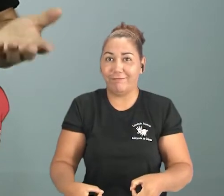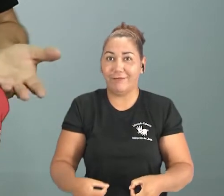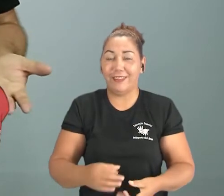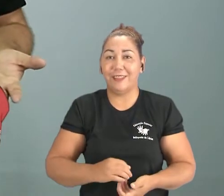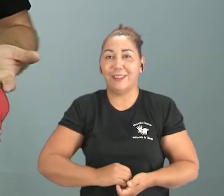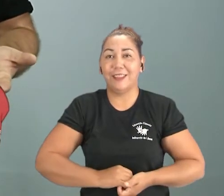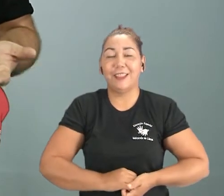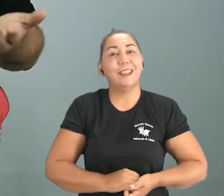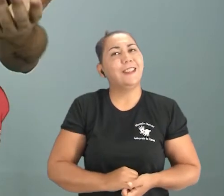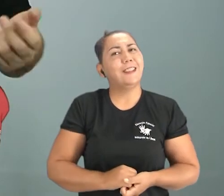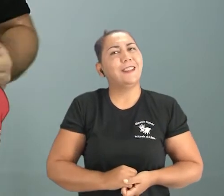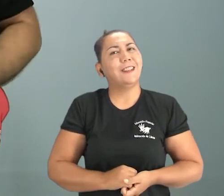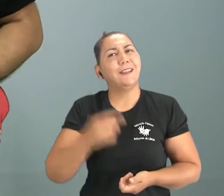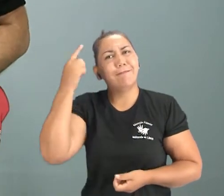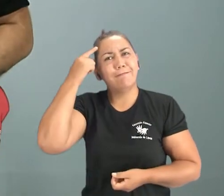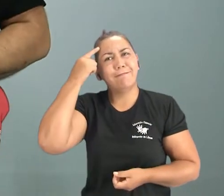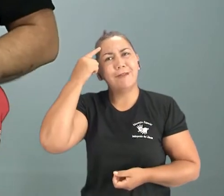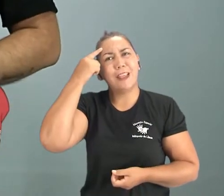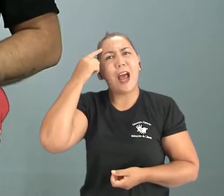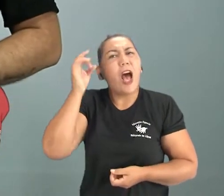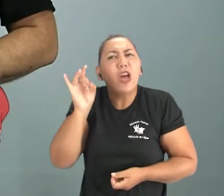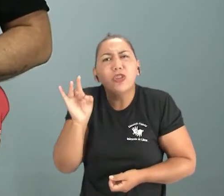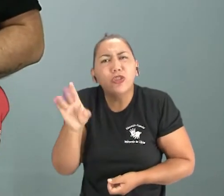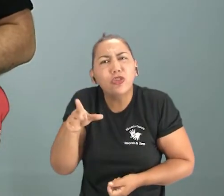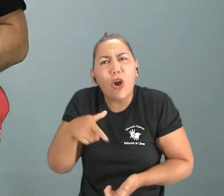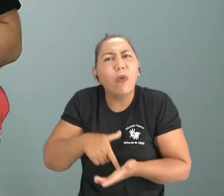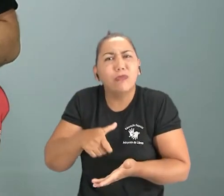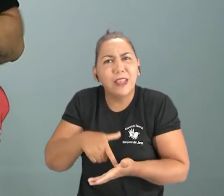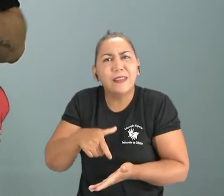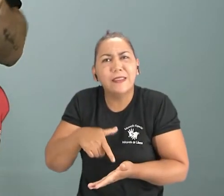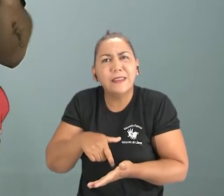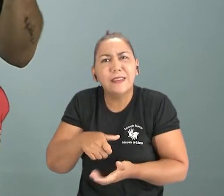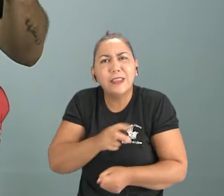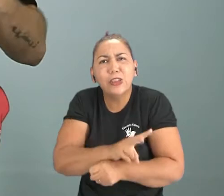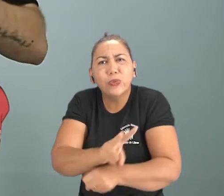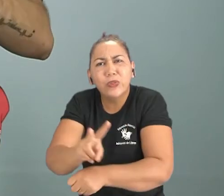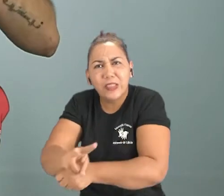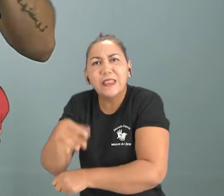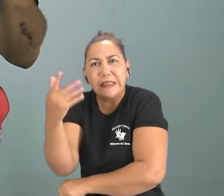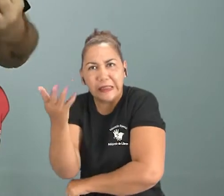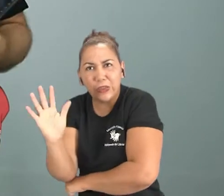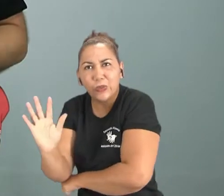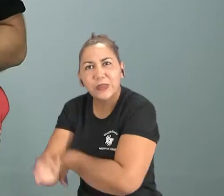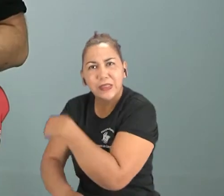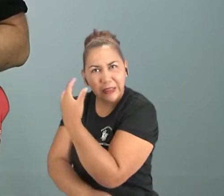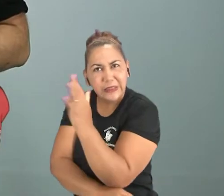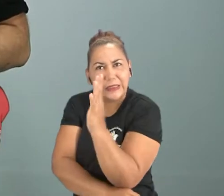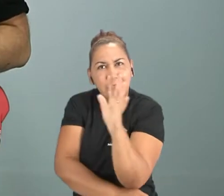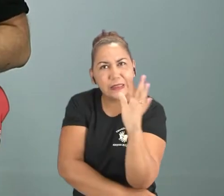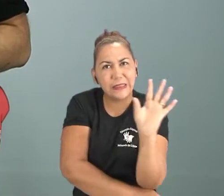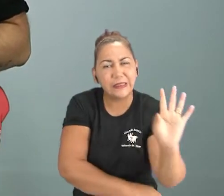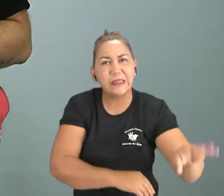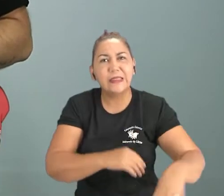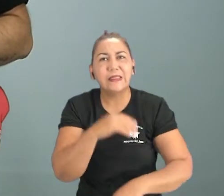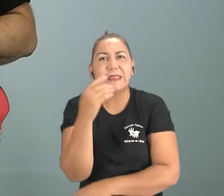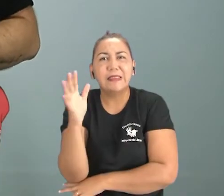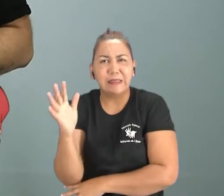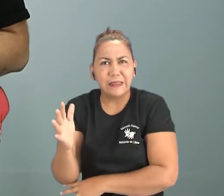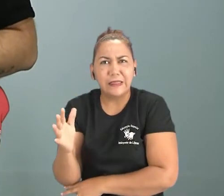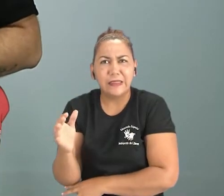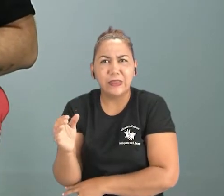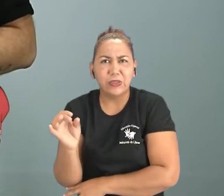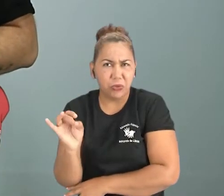claro que somente o Saci tem que proteger a natureza Será que somente esses seres mitológicos